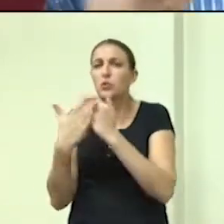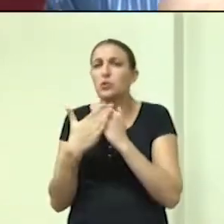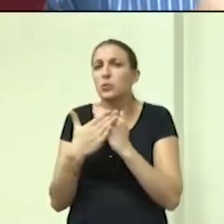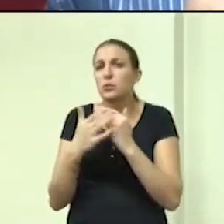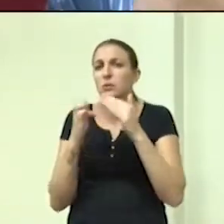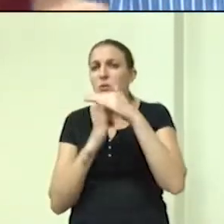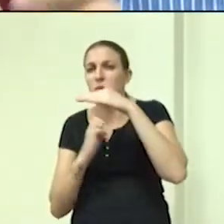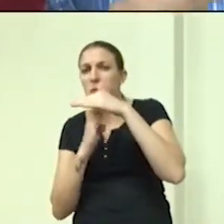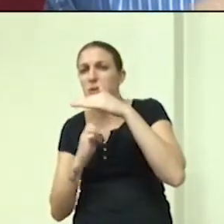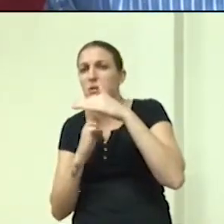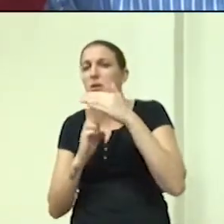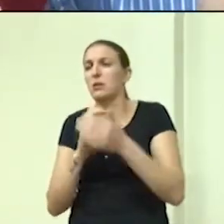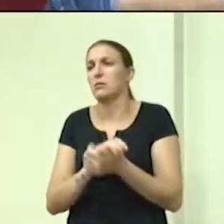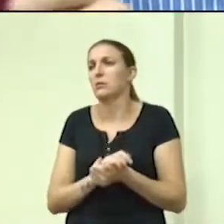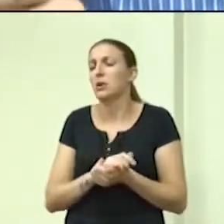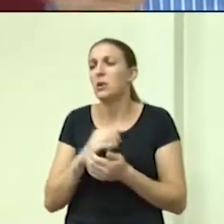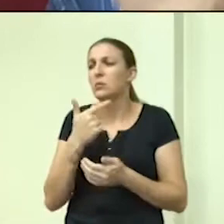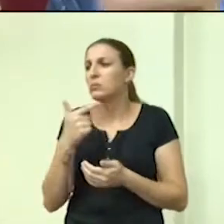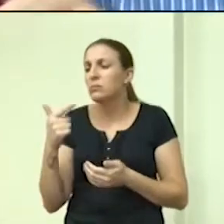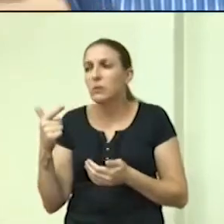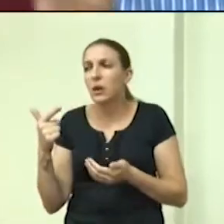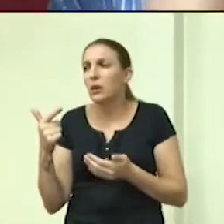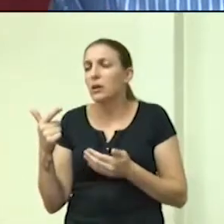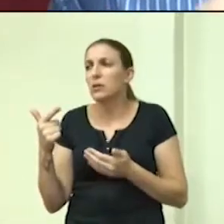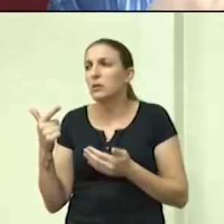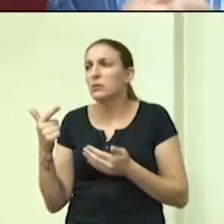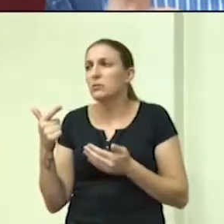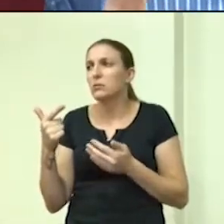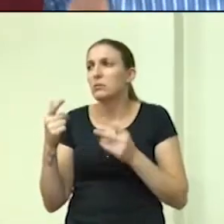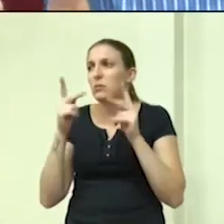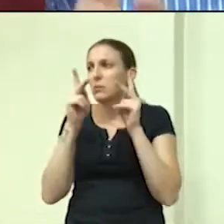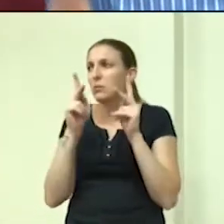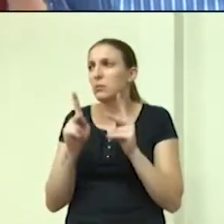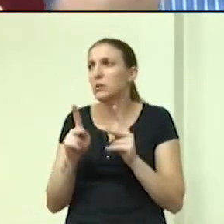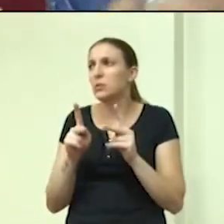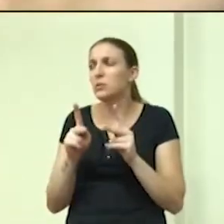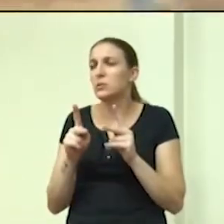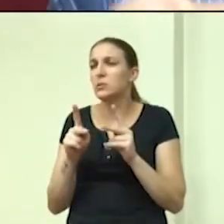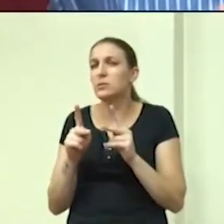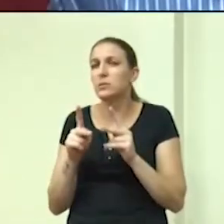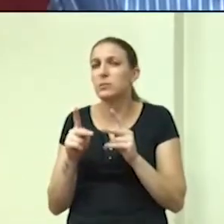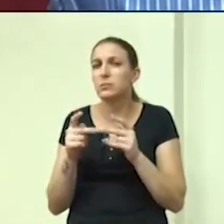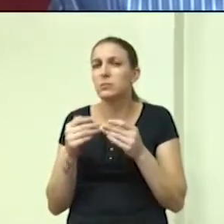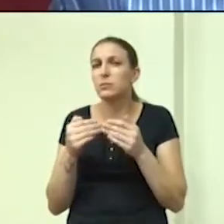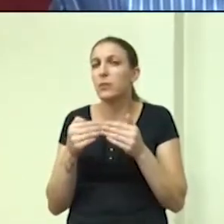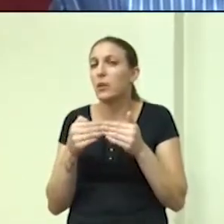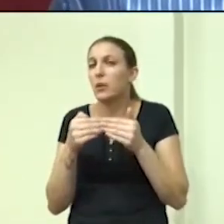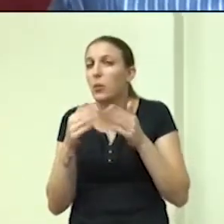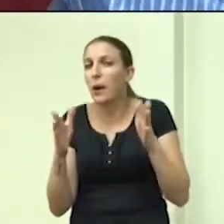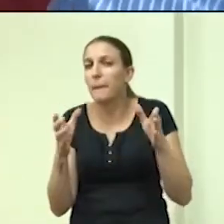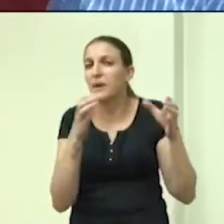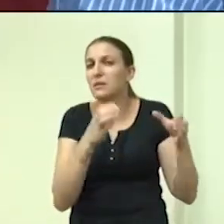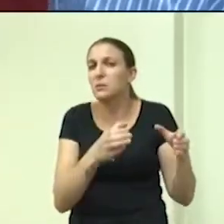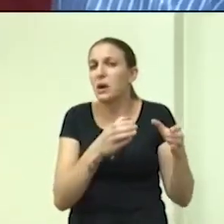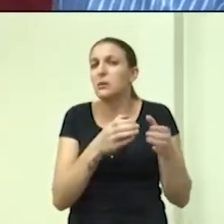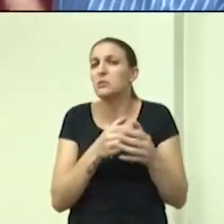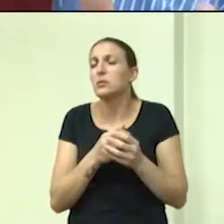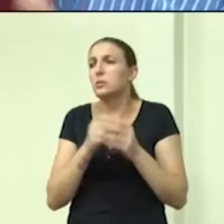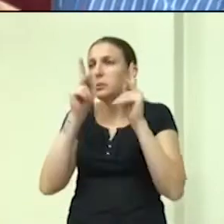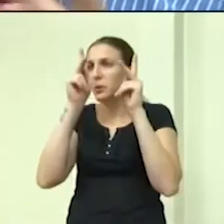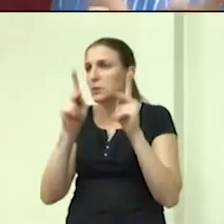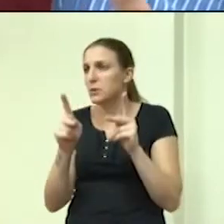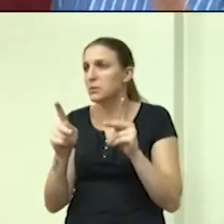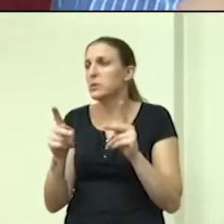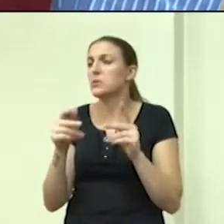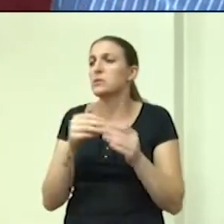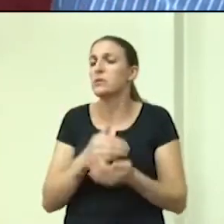que são marcantes aí na história negra e da cultura brasileira, porque vai trazer muita gente para cá. Então, eu acho que